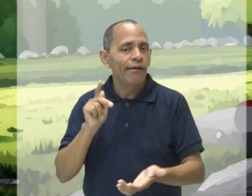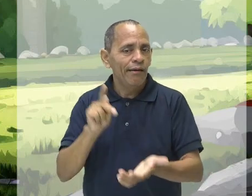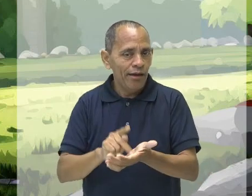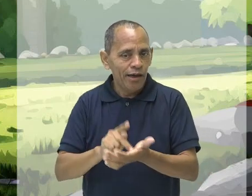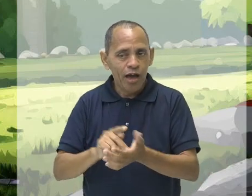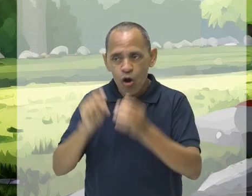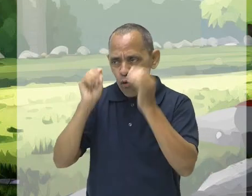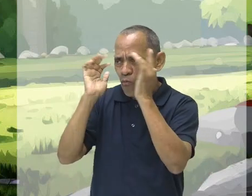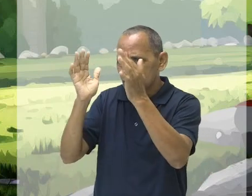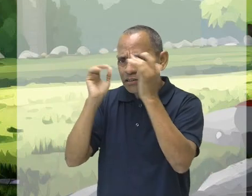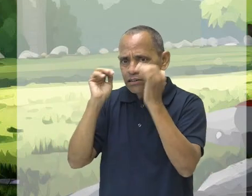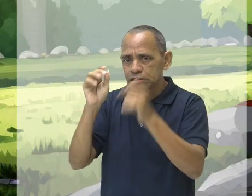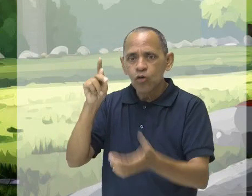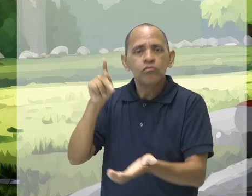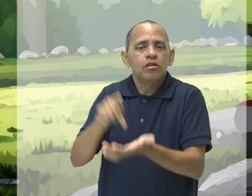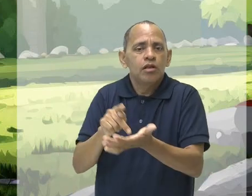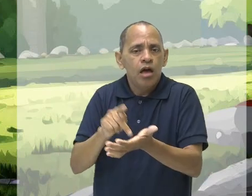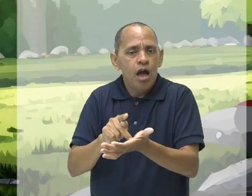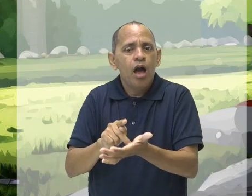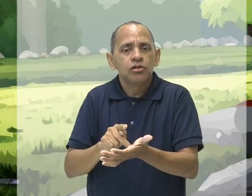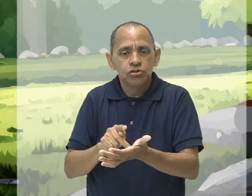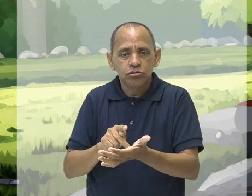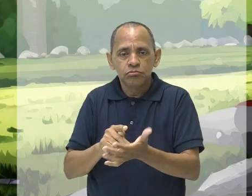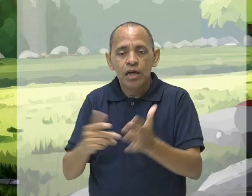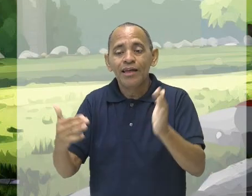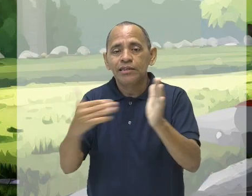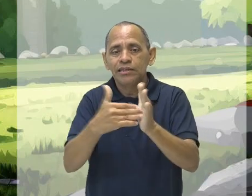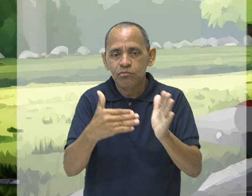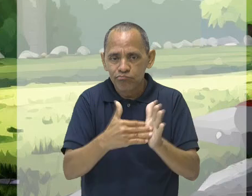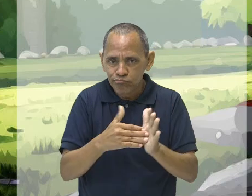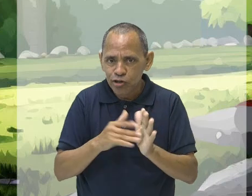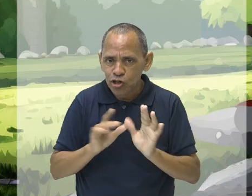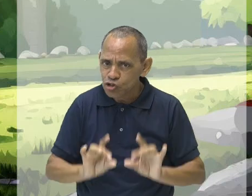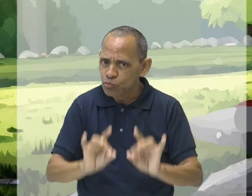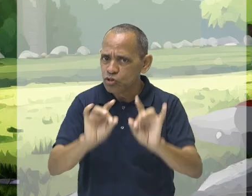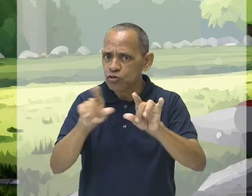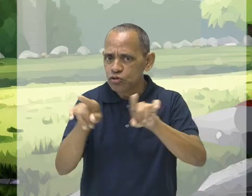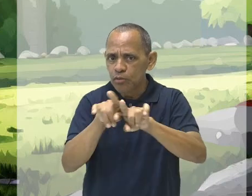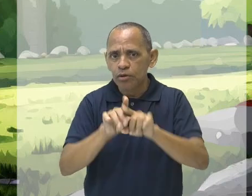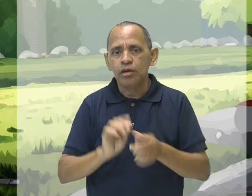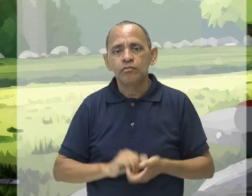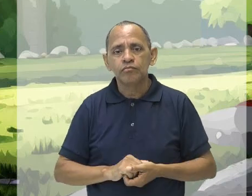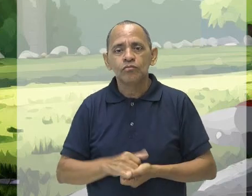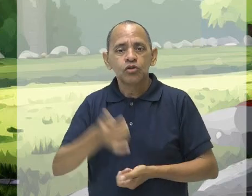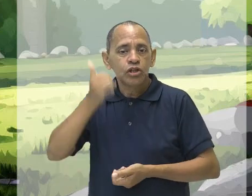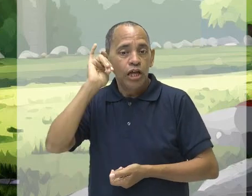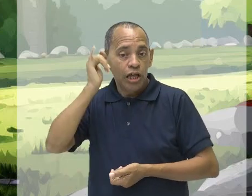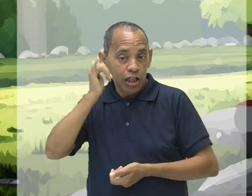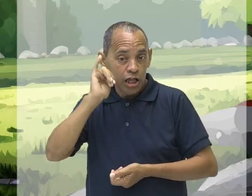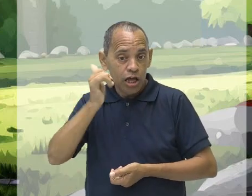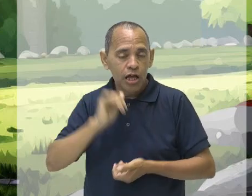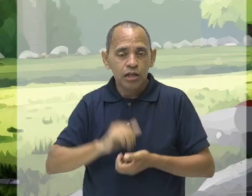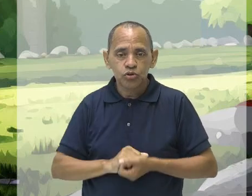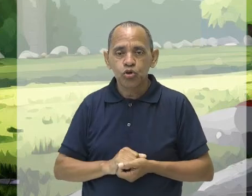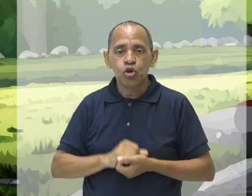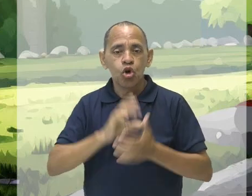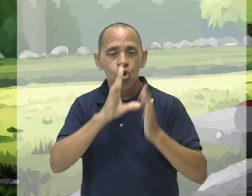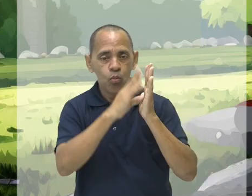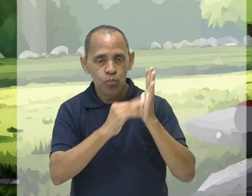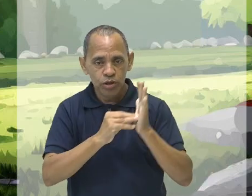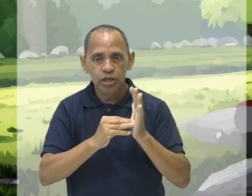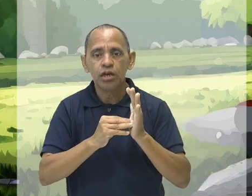têm limites precisos. Um relato copia-se, um conto inventa-se, afirma